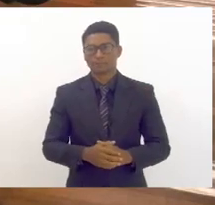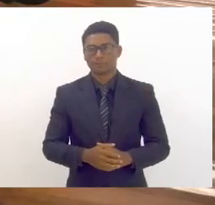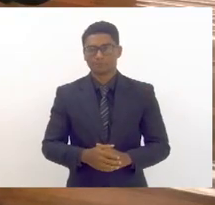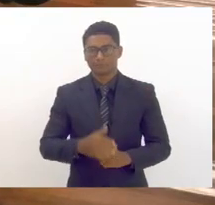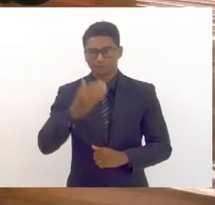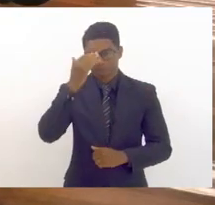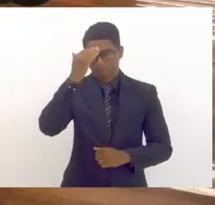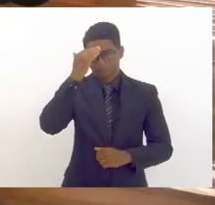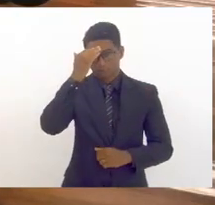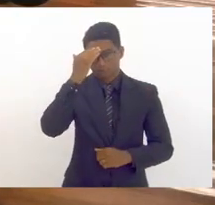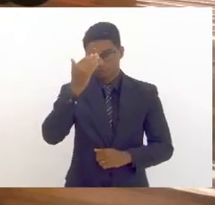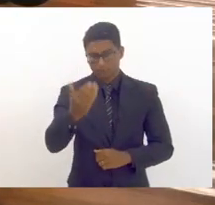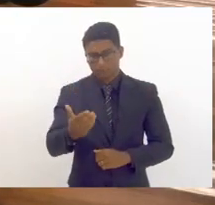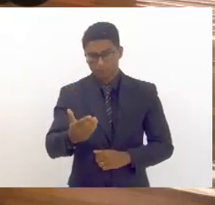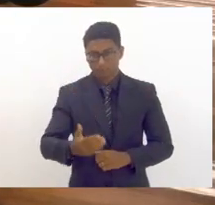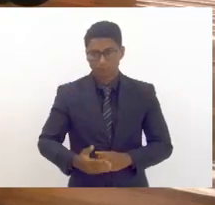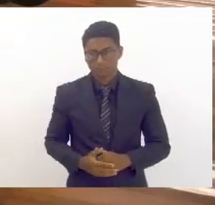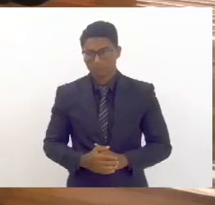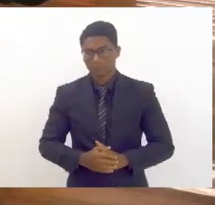Obrigado, professor. Bom dia.